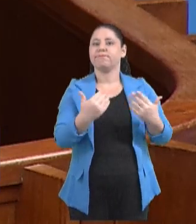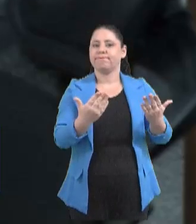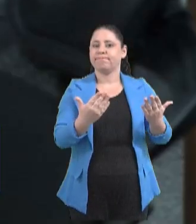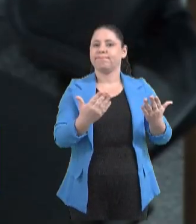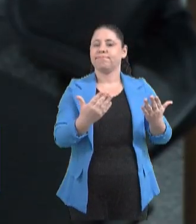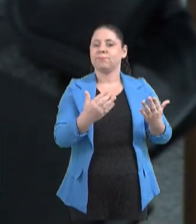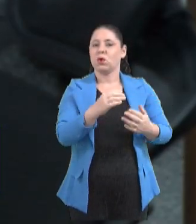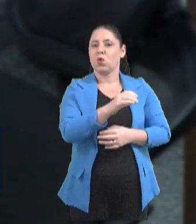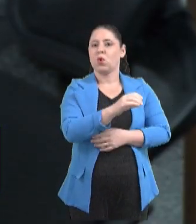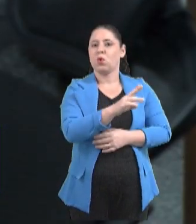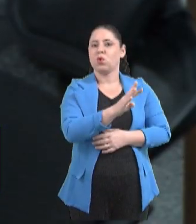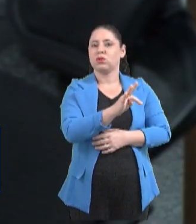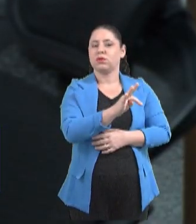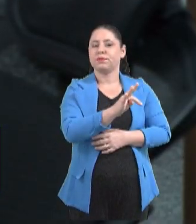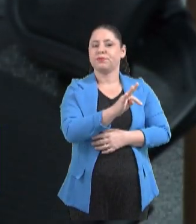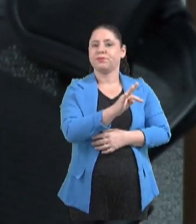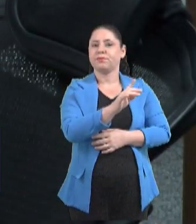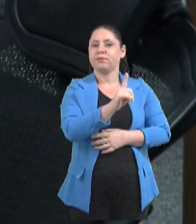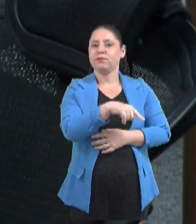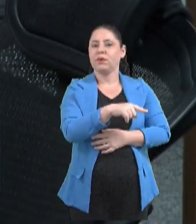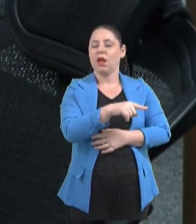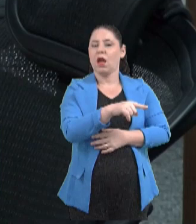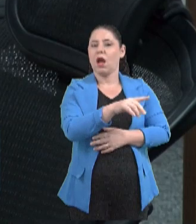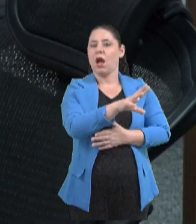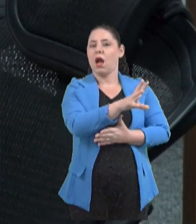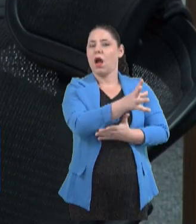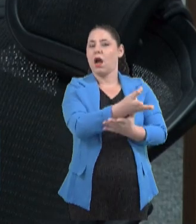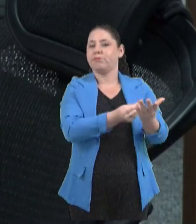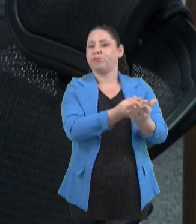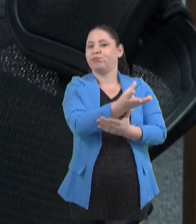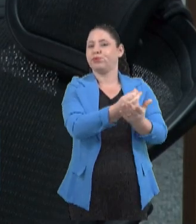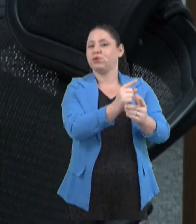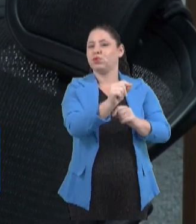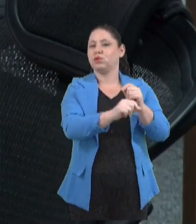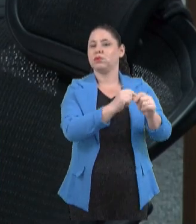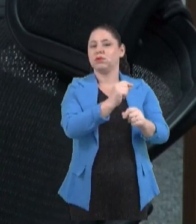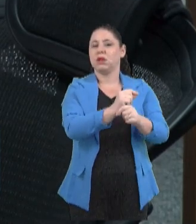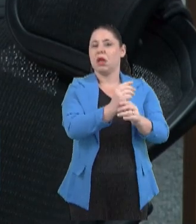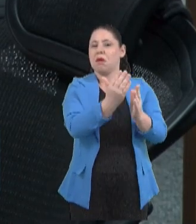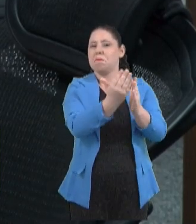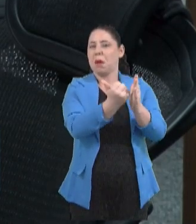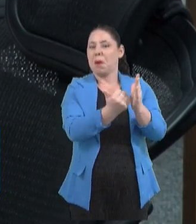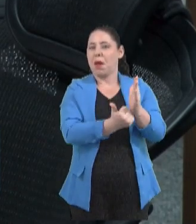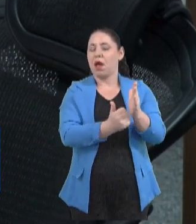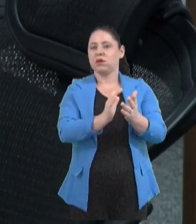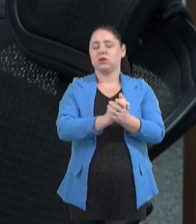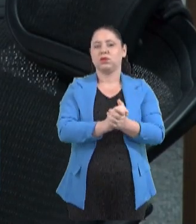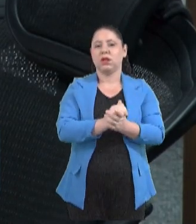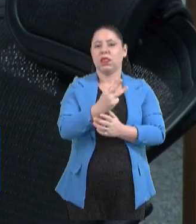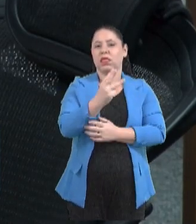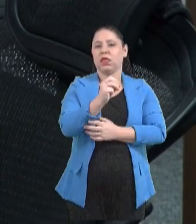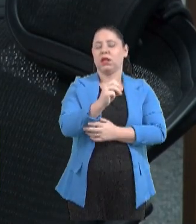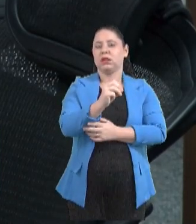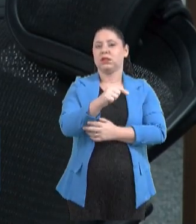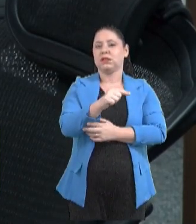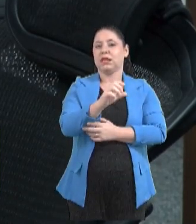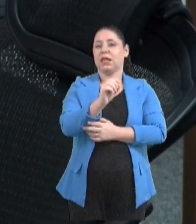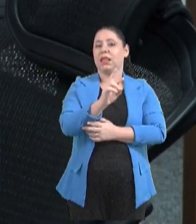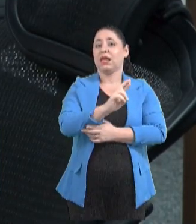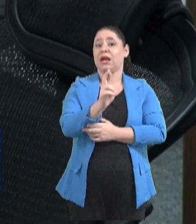É um serviço recebendo um desconto dos mais pobres de 30 até R$